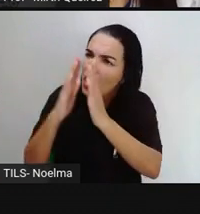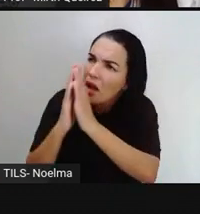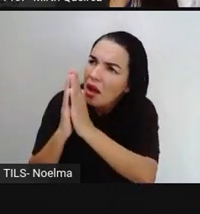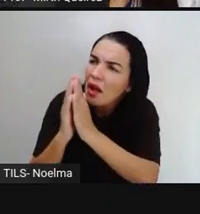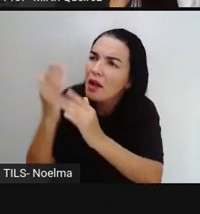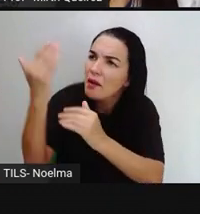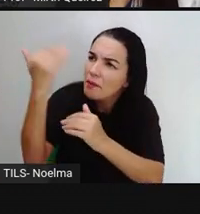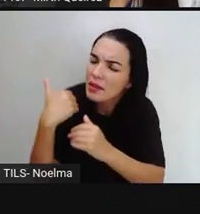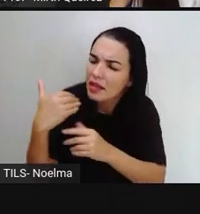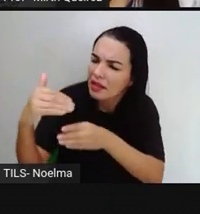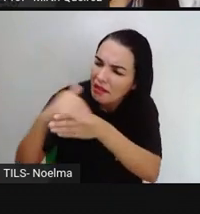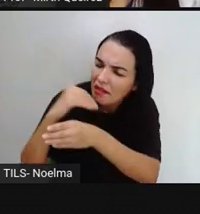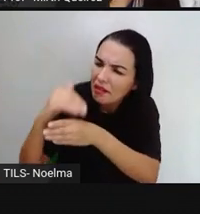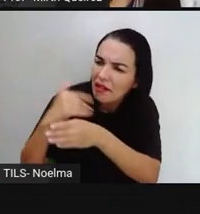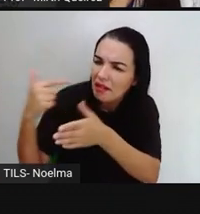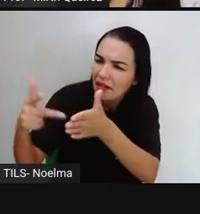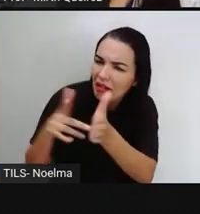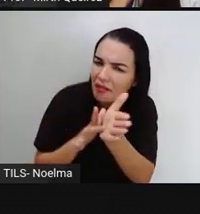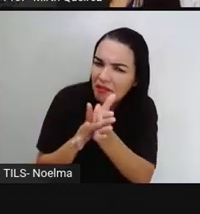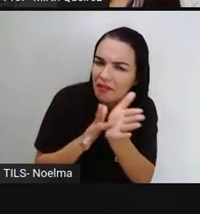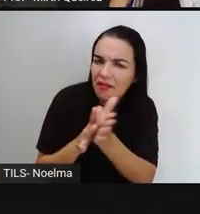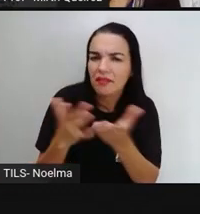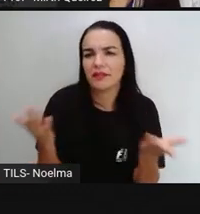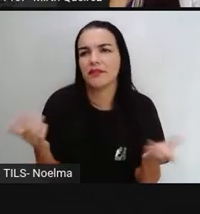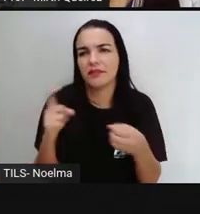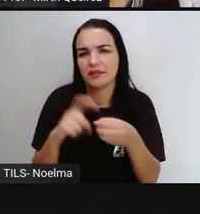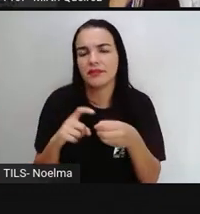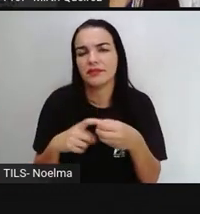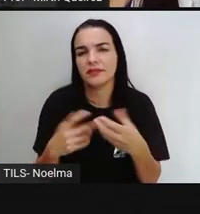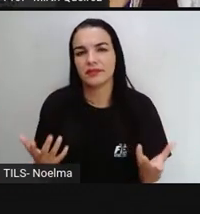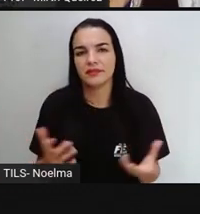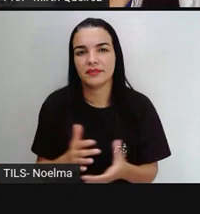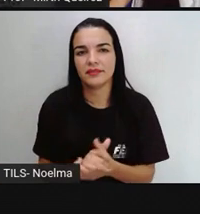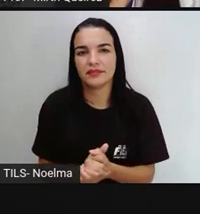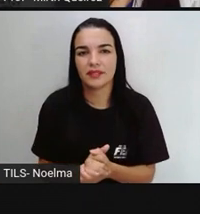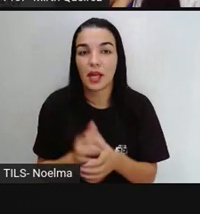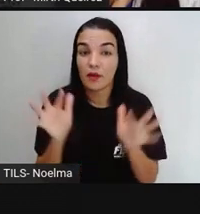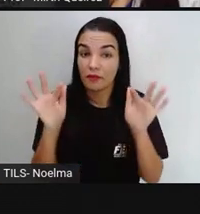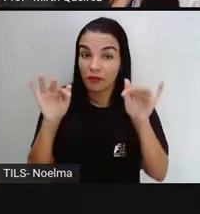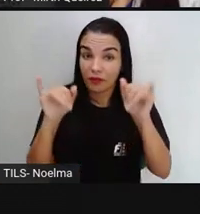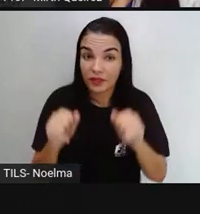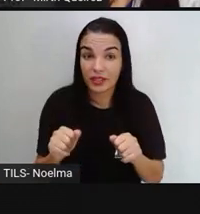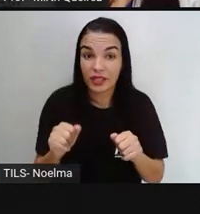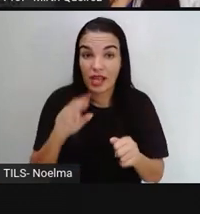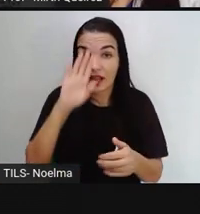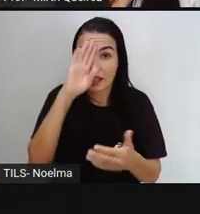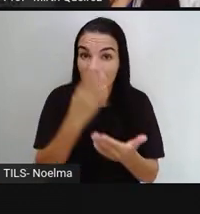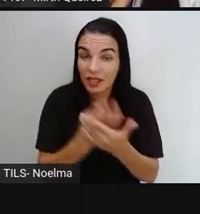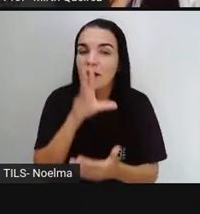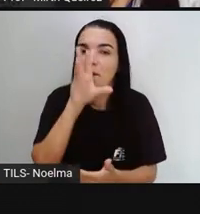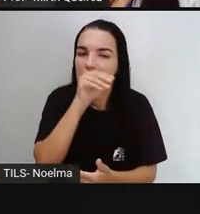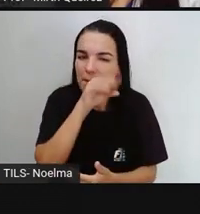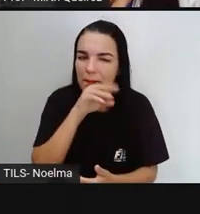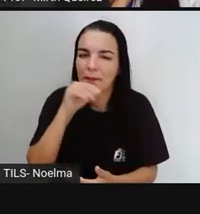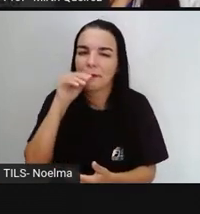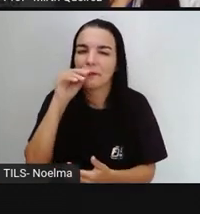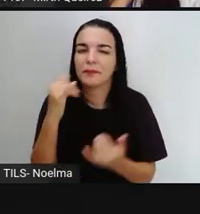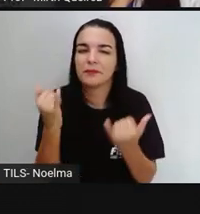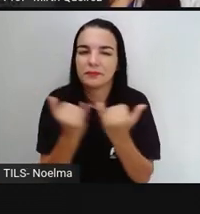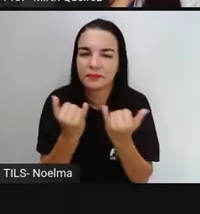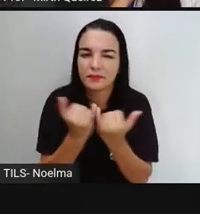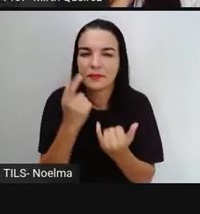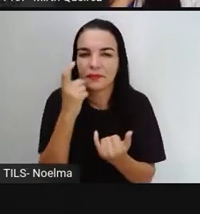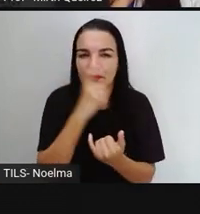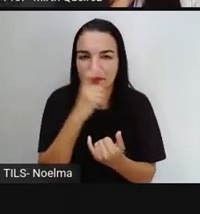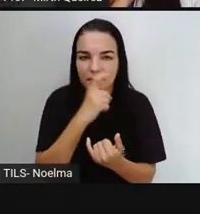tentastes aquilo que já foi fazer voltar. Por fim, crestes na balela de